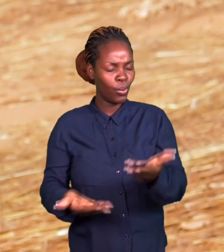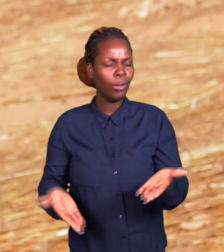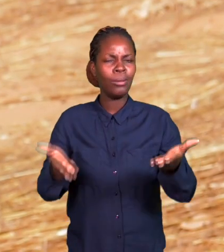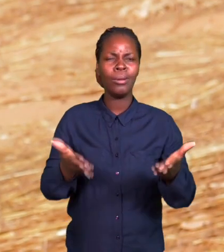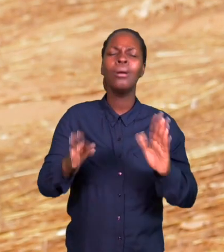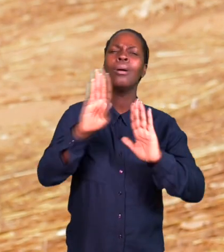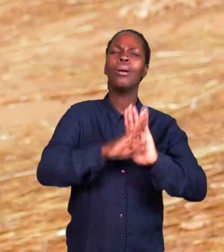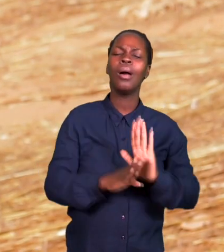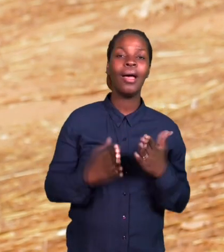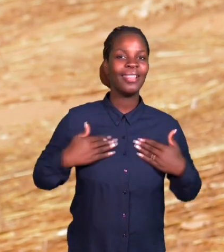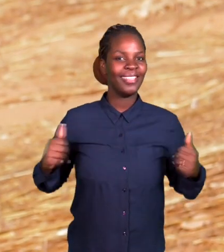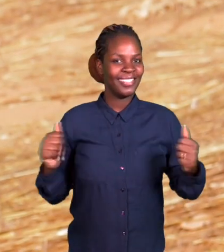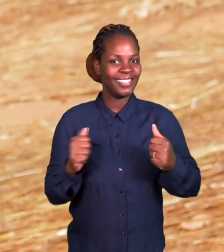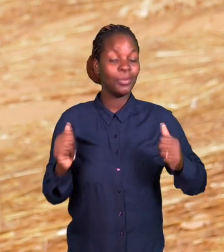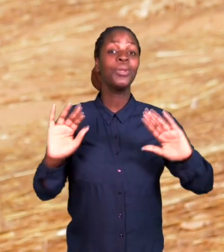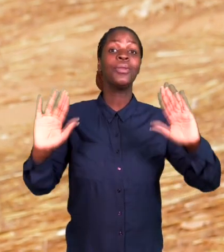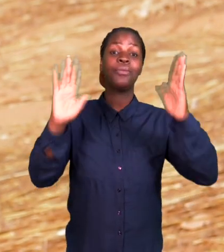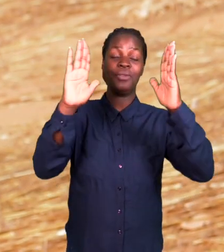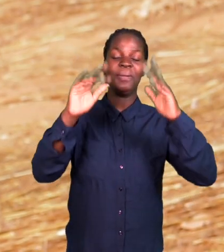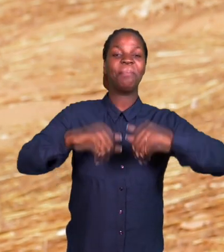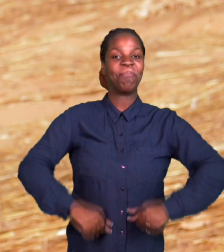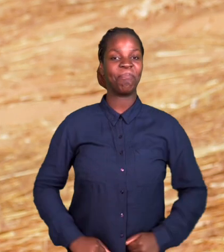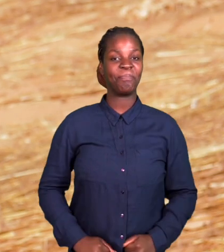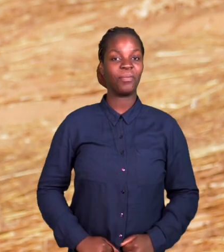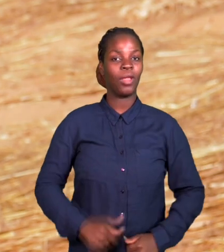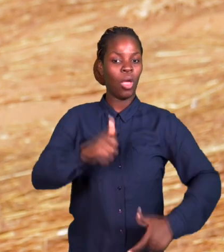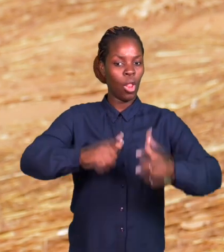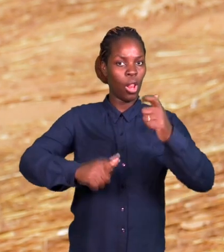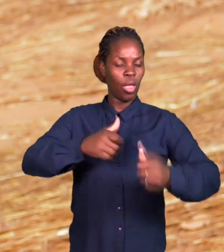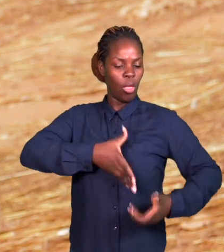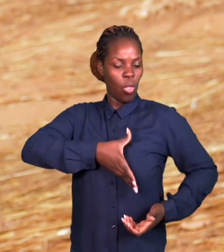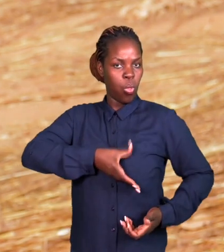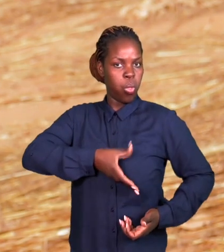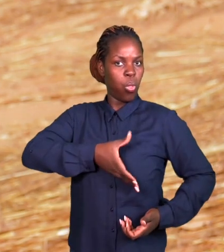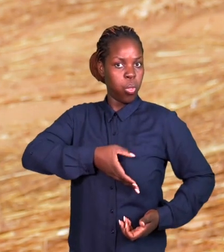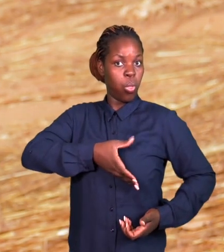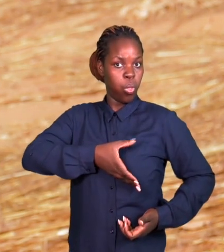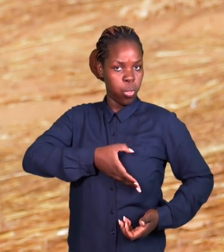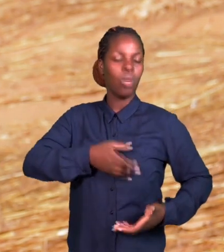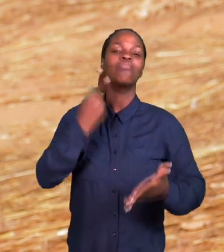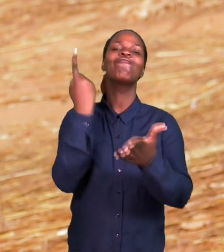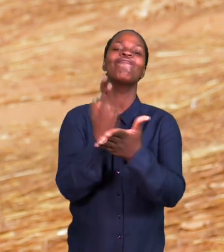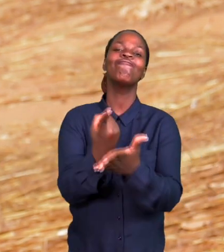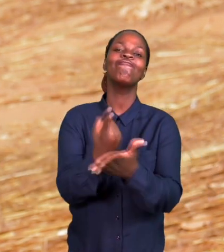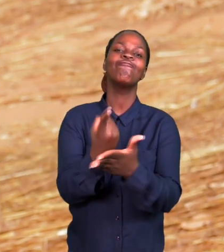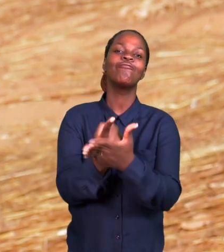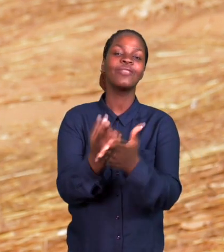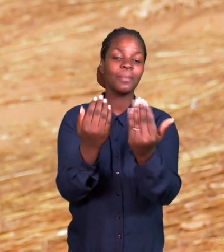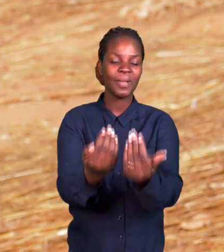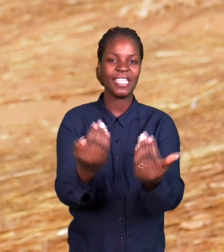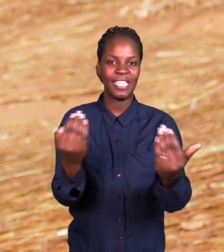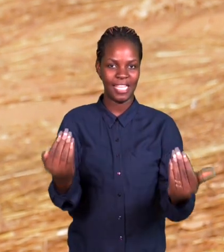Bem-vindo de volta ao programa Saúde e Vida. Bom, a amamentação é um ato com repercussões na nutrição da criança,